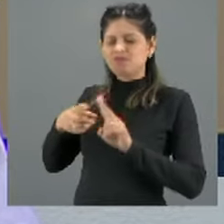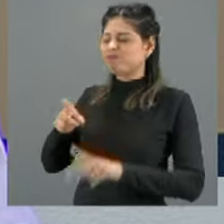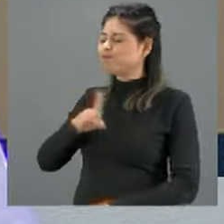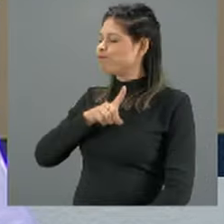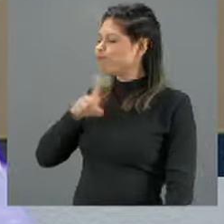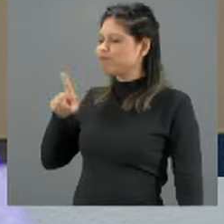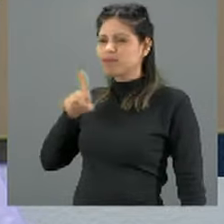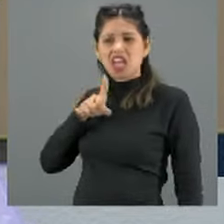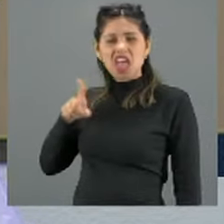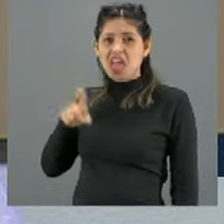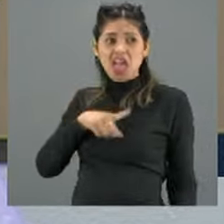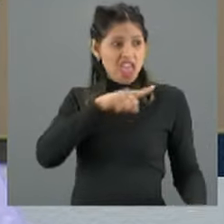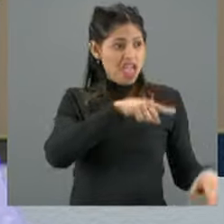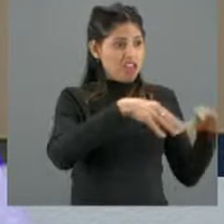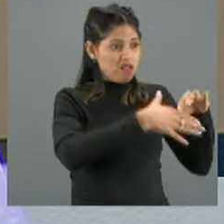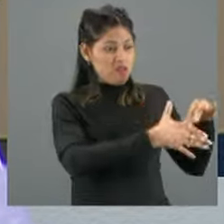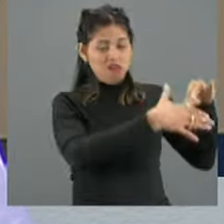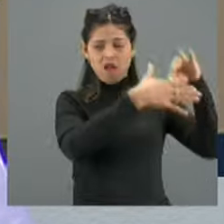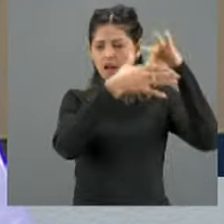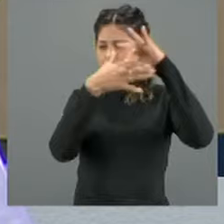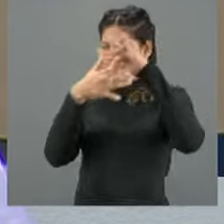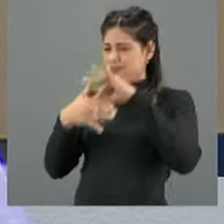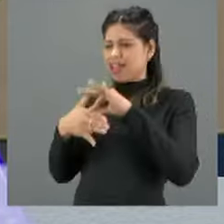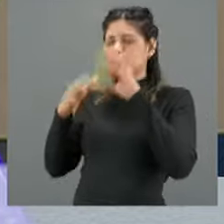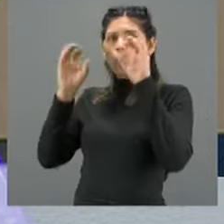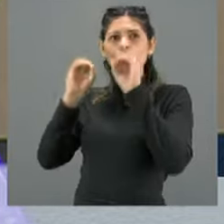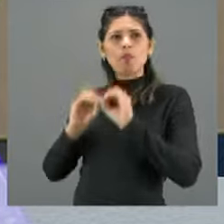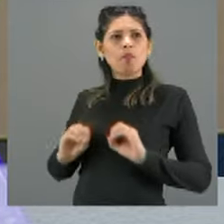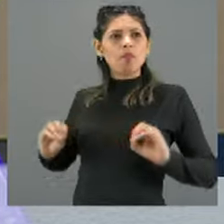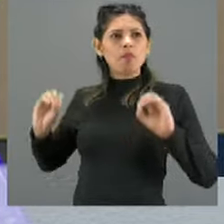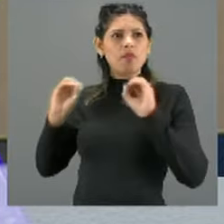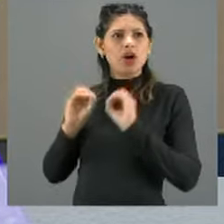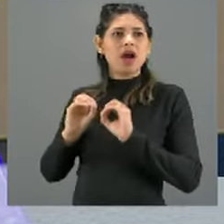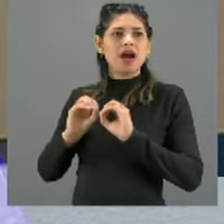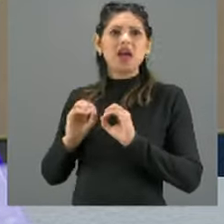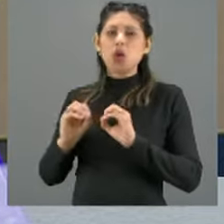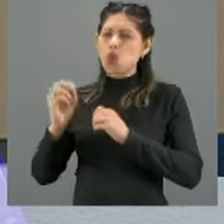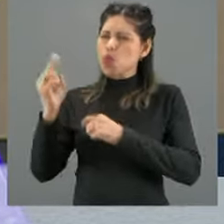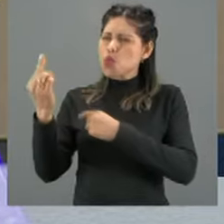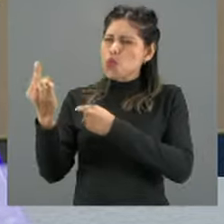Aldeias que não leva com cuidar os povos indígenas.